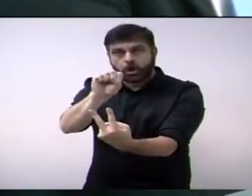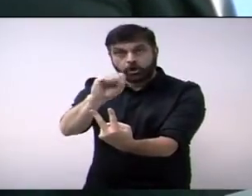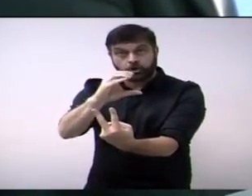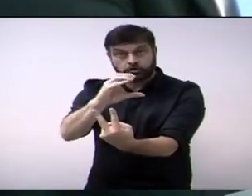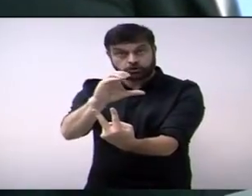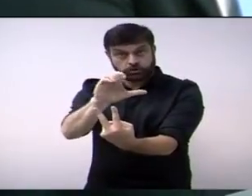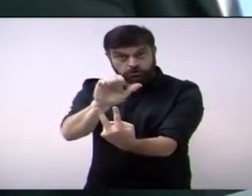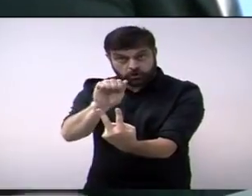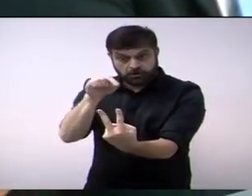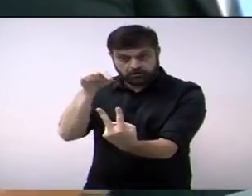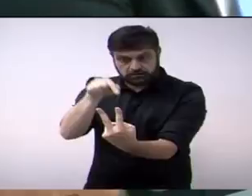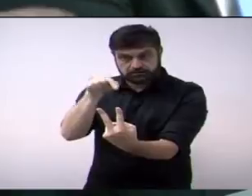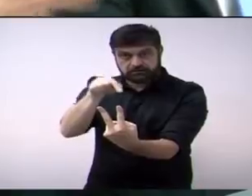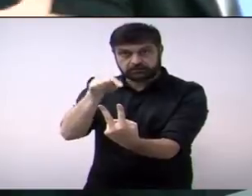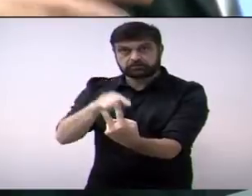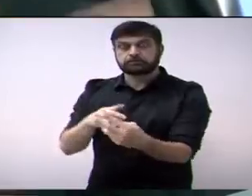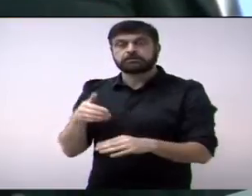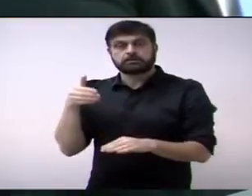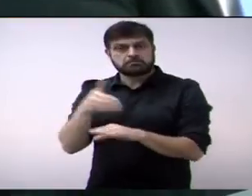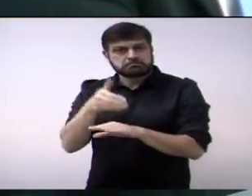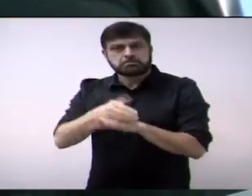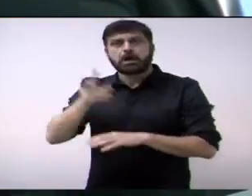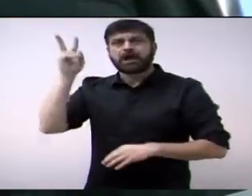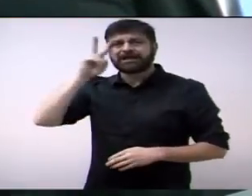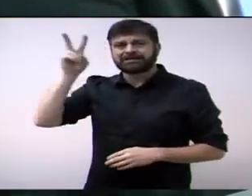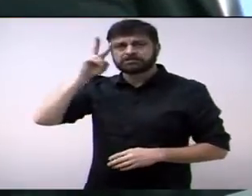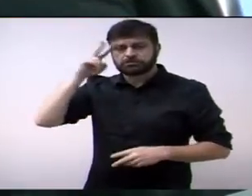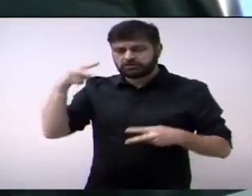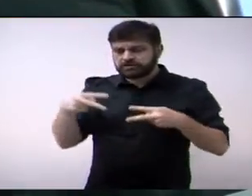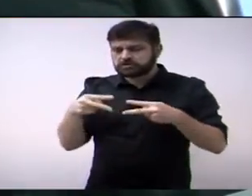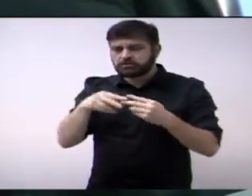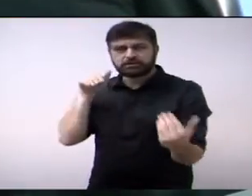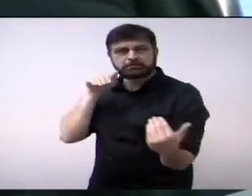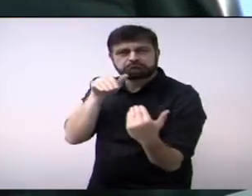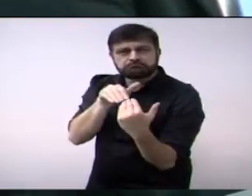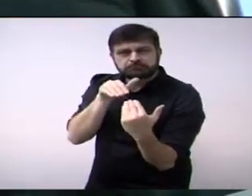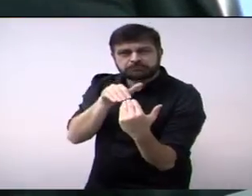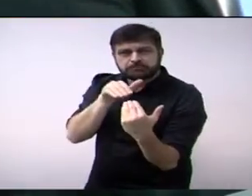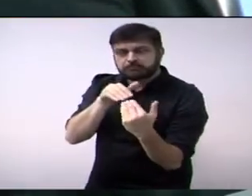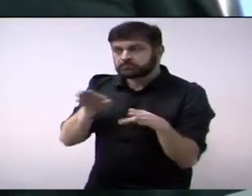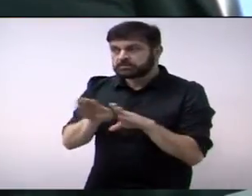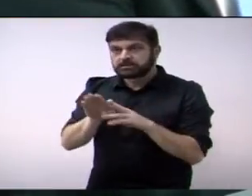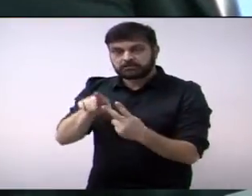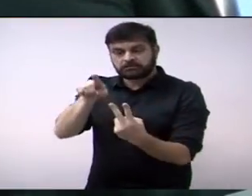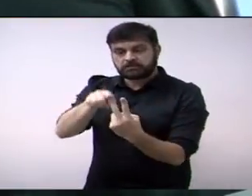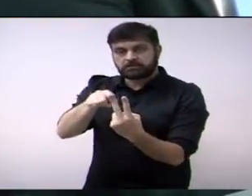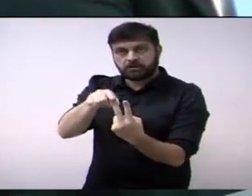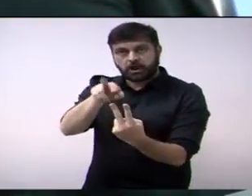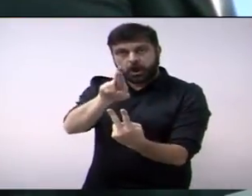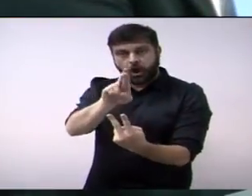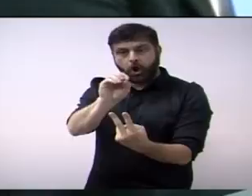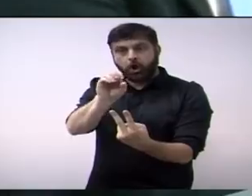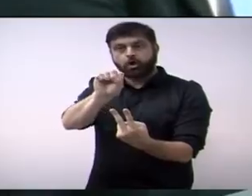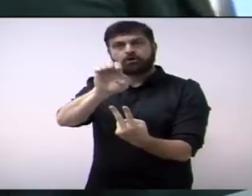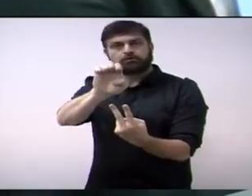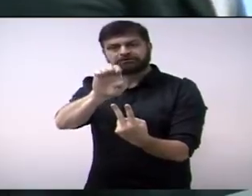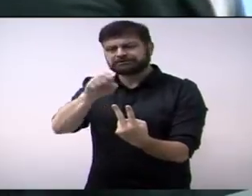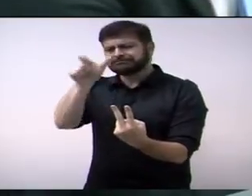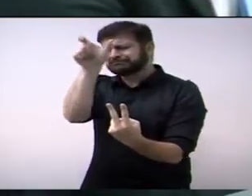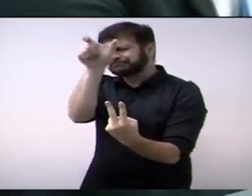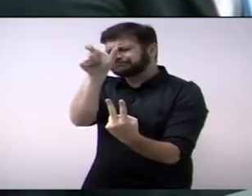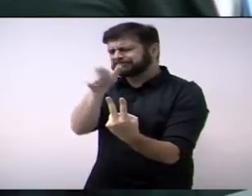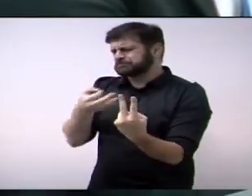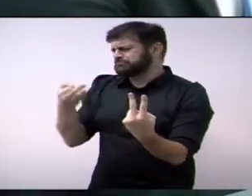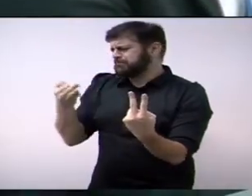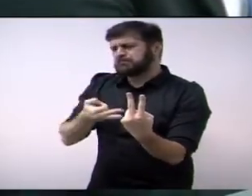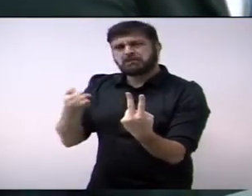dona Tosca, né, faz parte, a própria história da cidade, e também a dona Rose Watanabe, um currículo